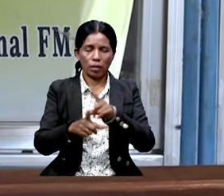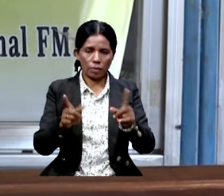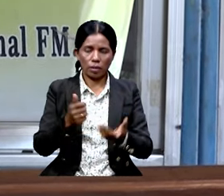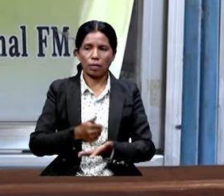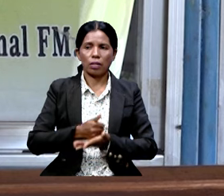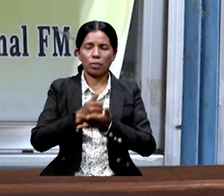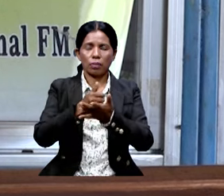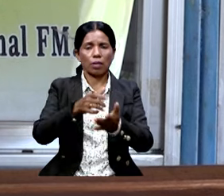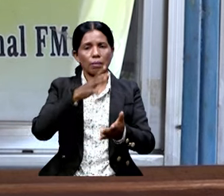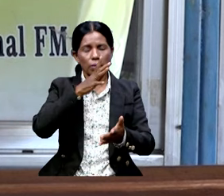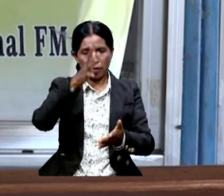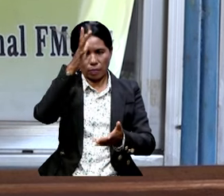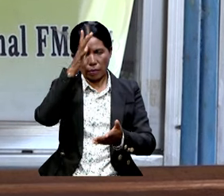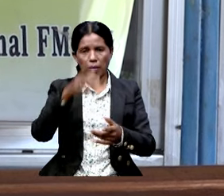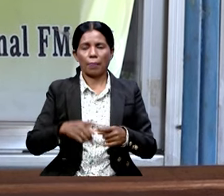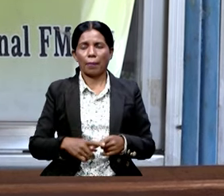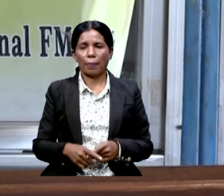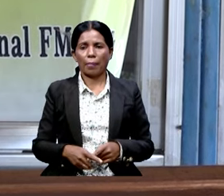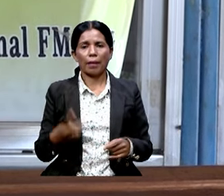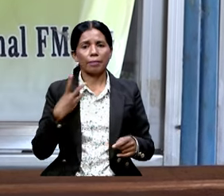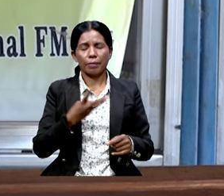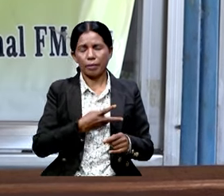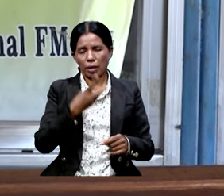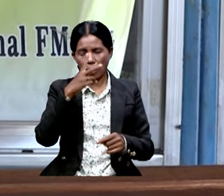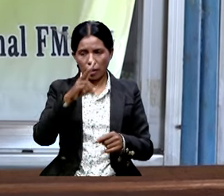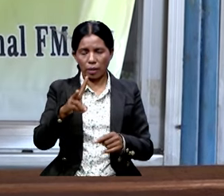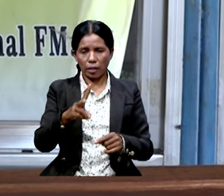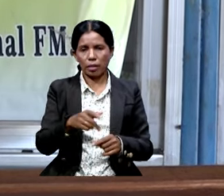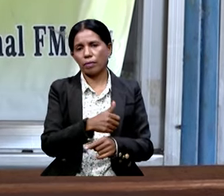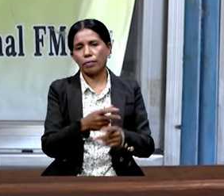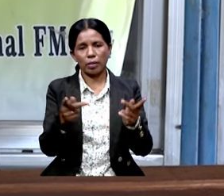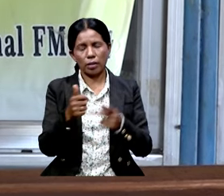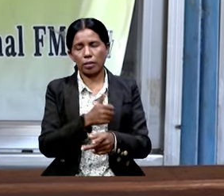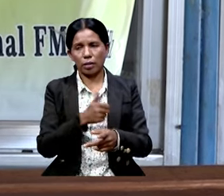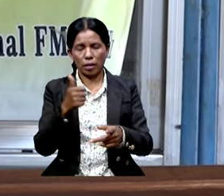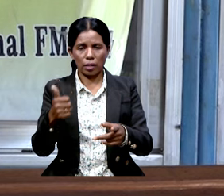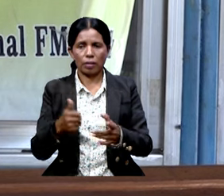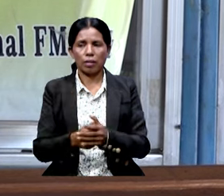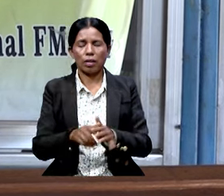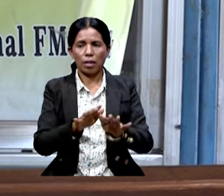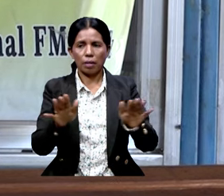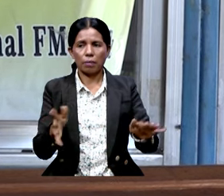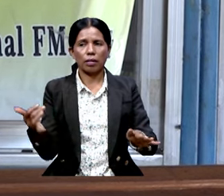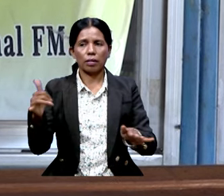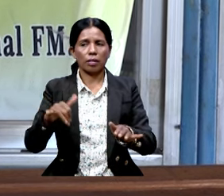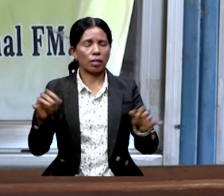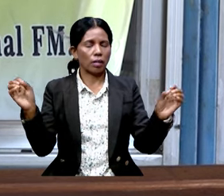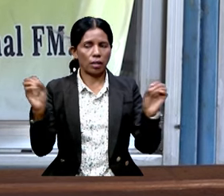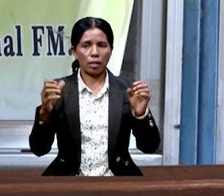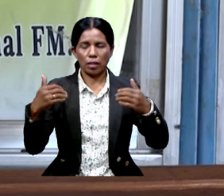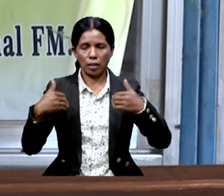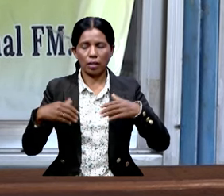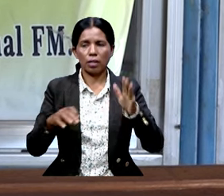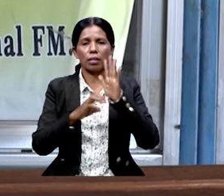Sini inang amang. Ita hare kata ia parte balung, ia fatim balung, labarik sila kuasi lai hana. Exemplo ane sang